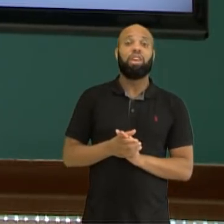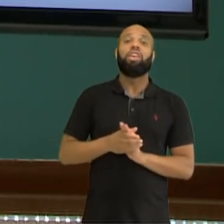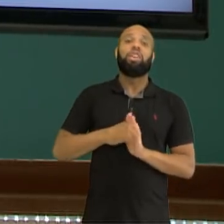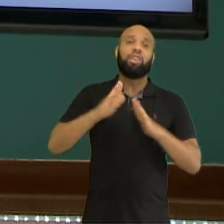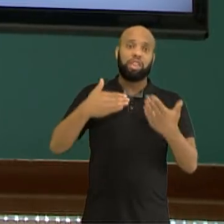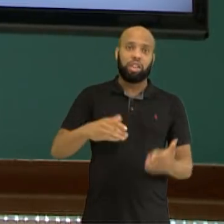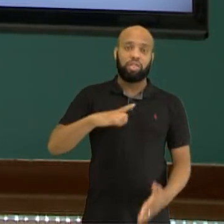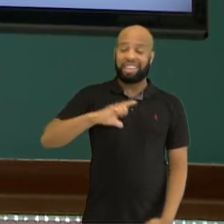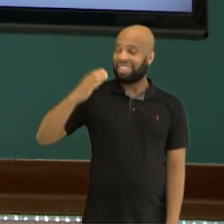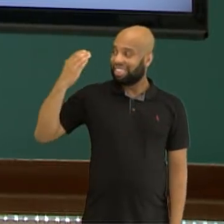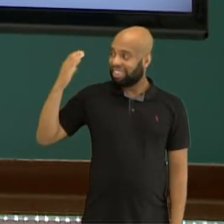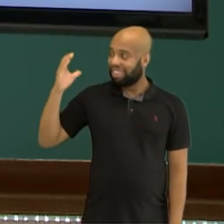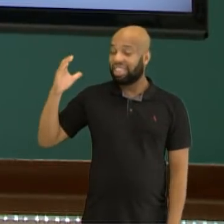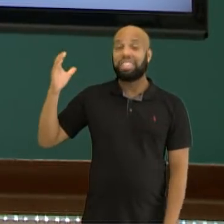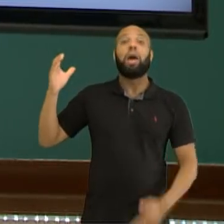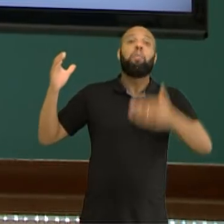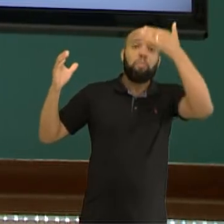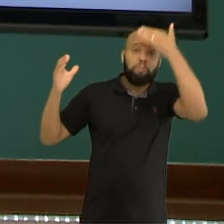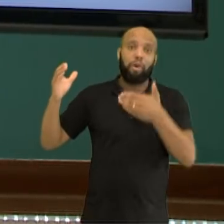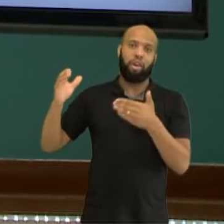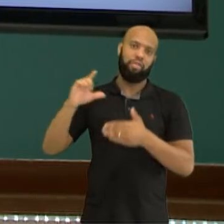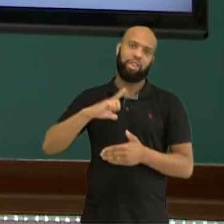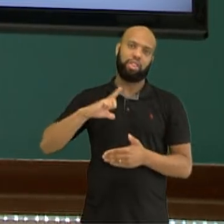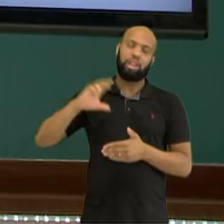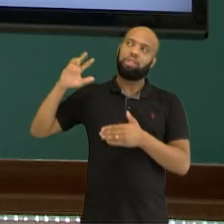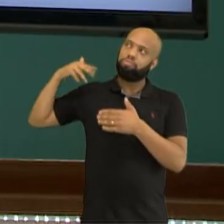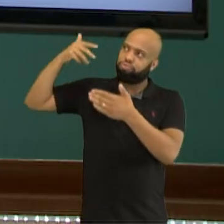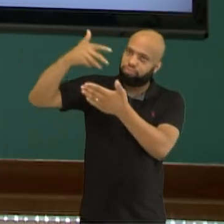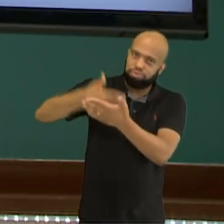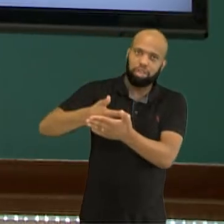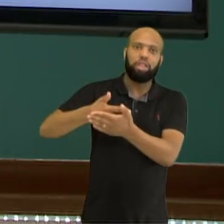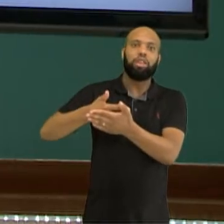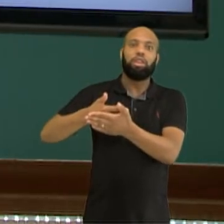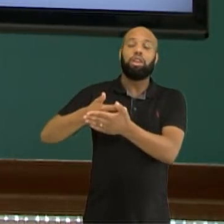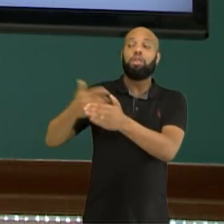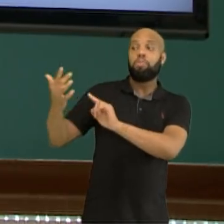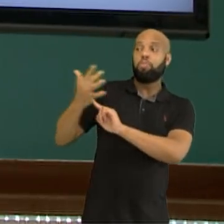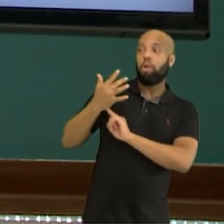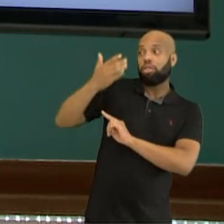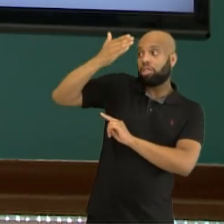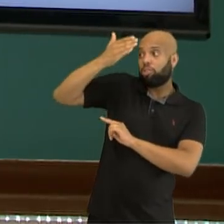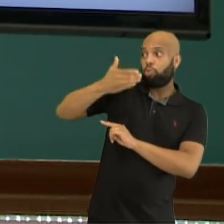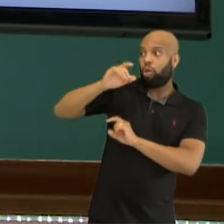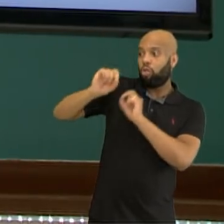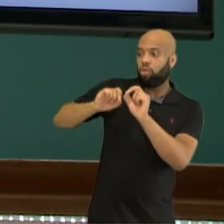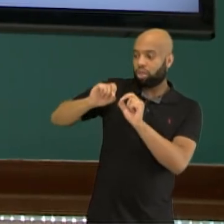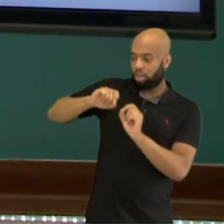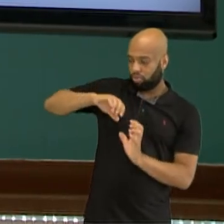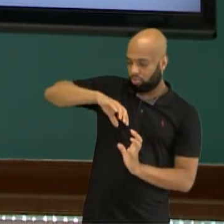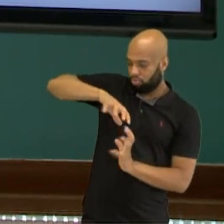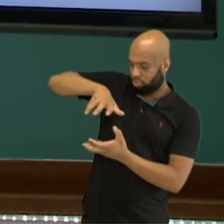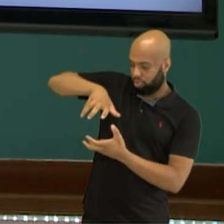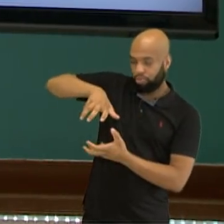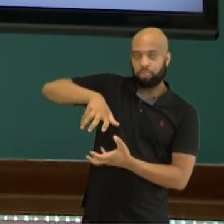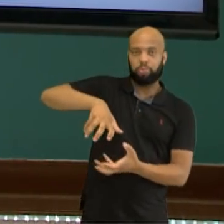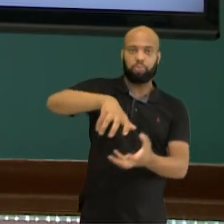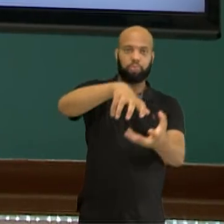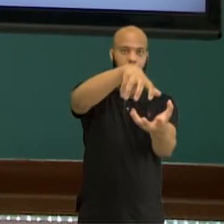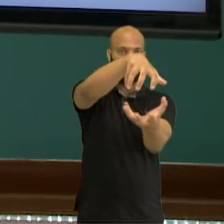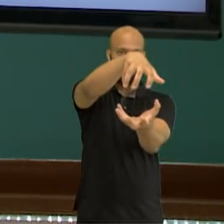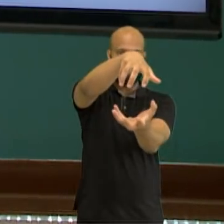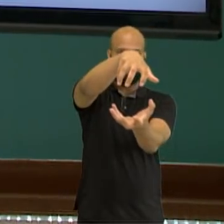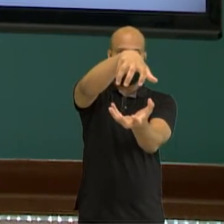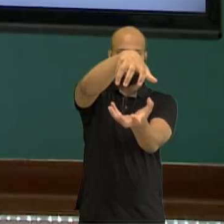comprovações científicas ao longo da história que nos mostra o formato quase esférico do